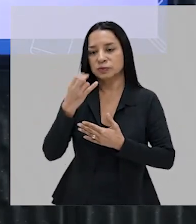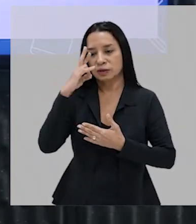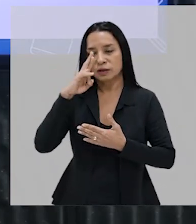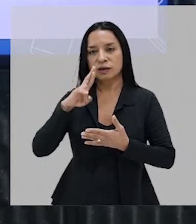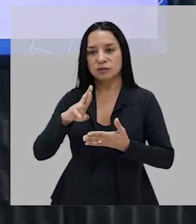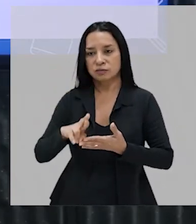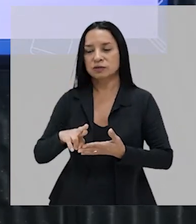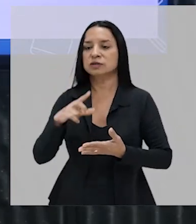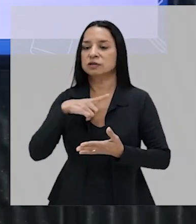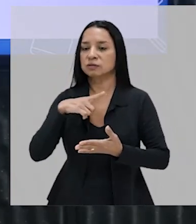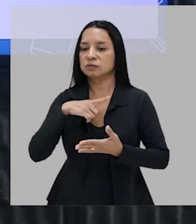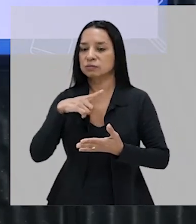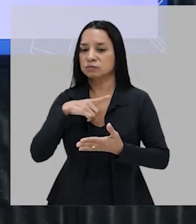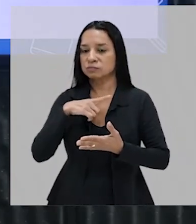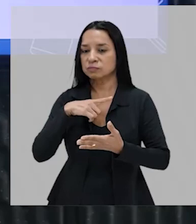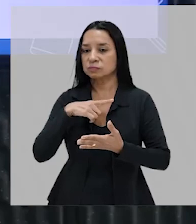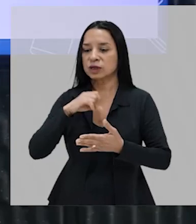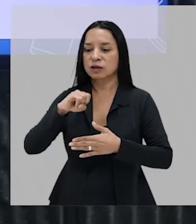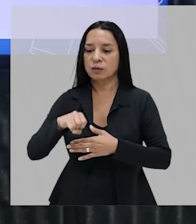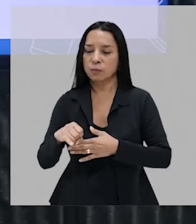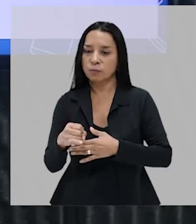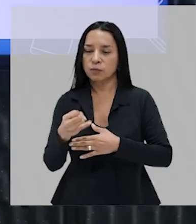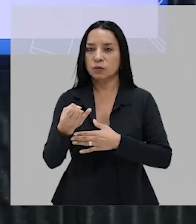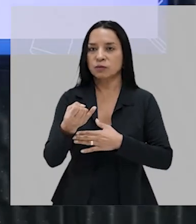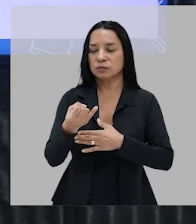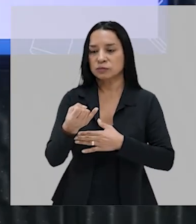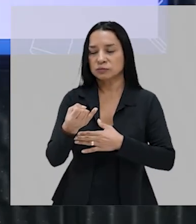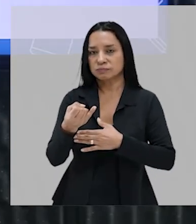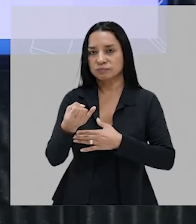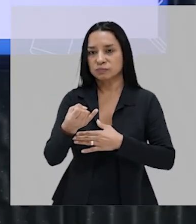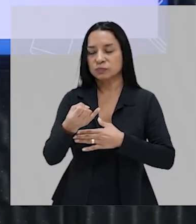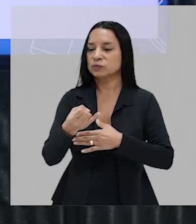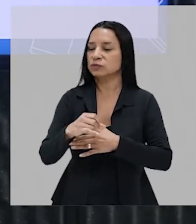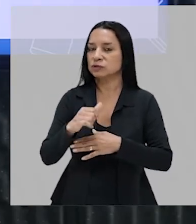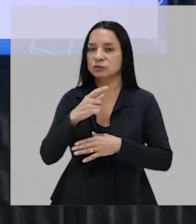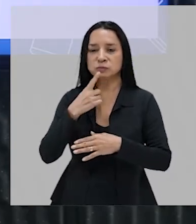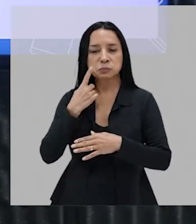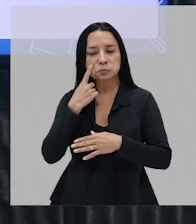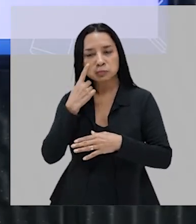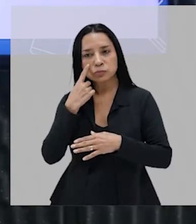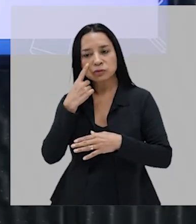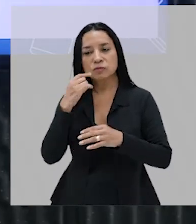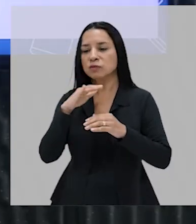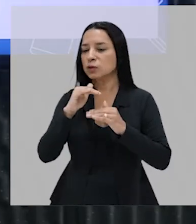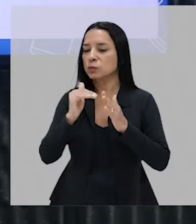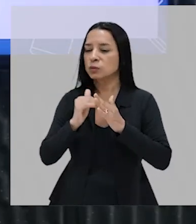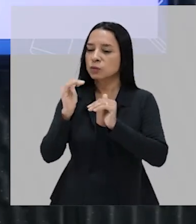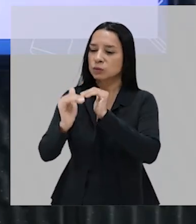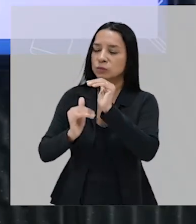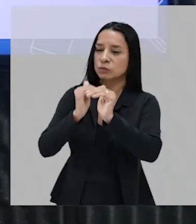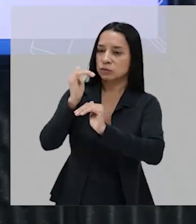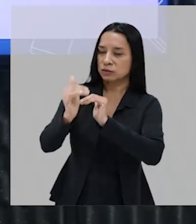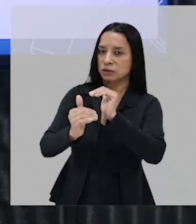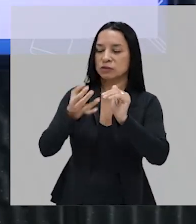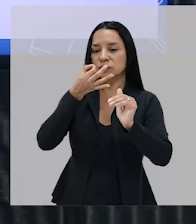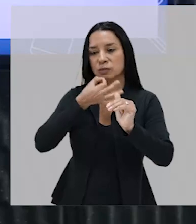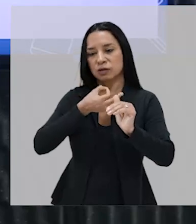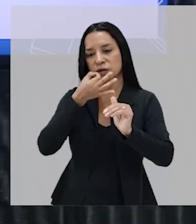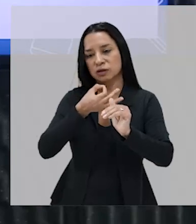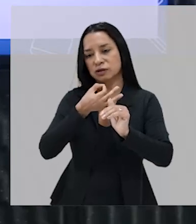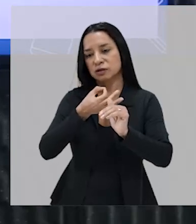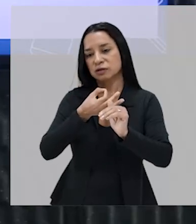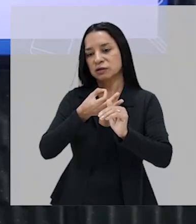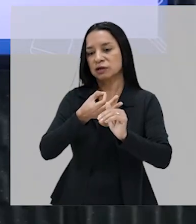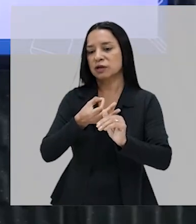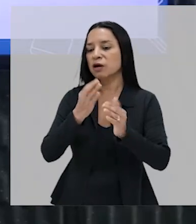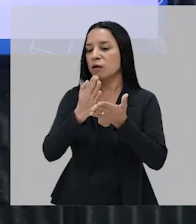esta possibilidade de você reavaliar todo o processo, e a crítica, como a quebra, o desvelamento de